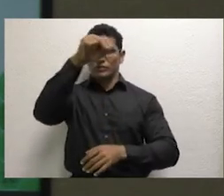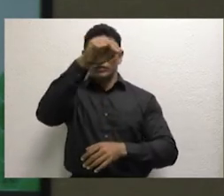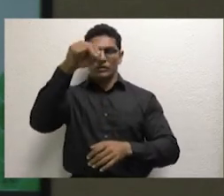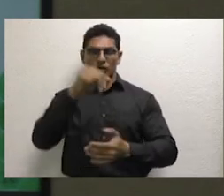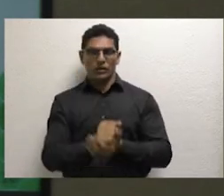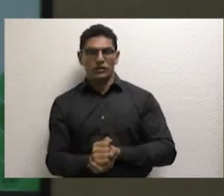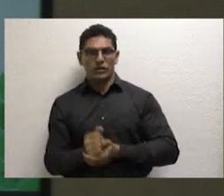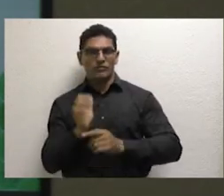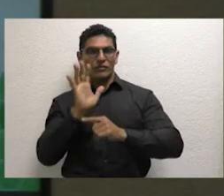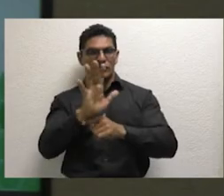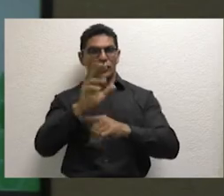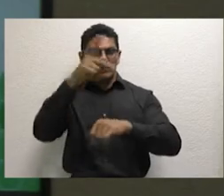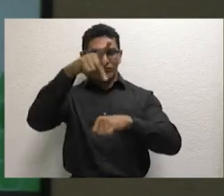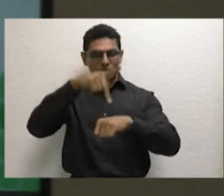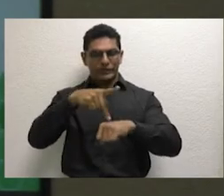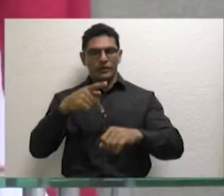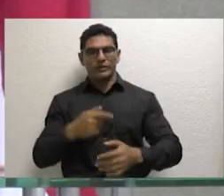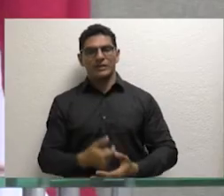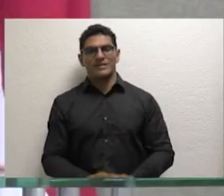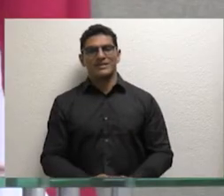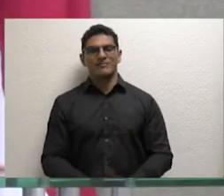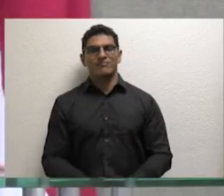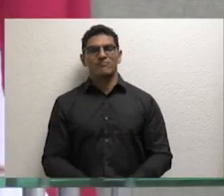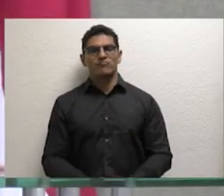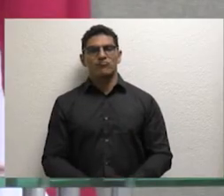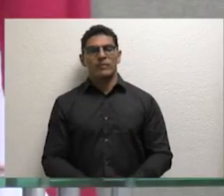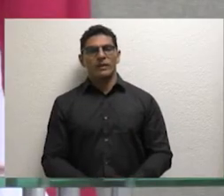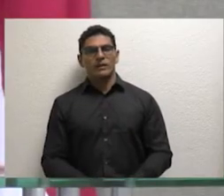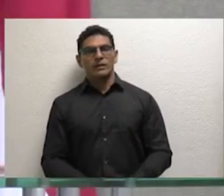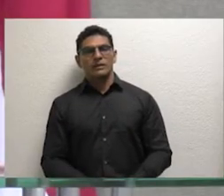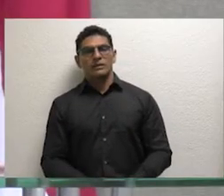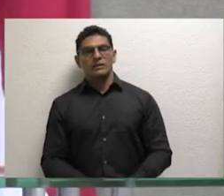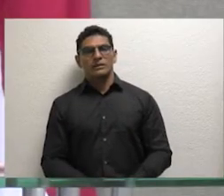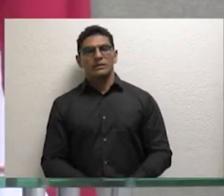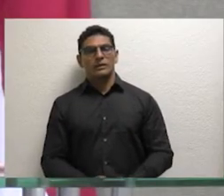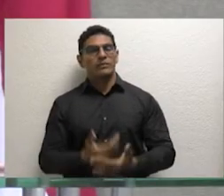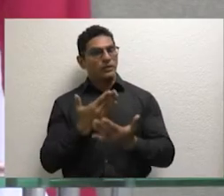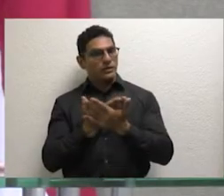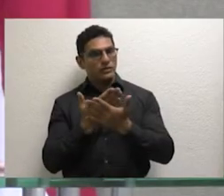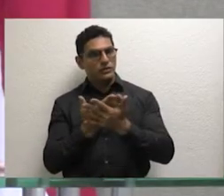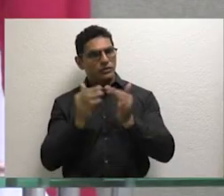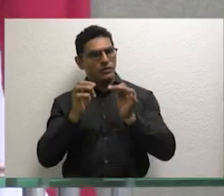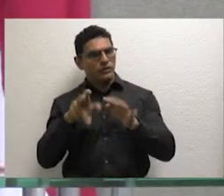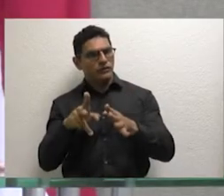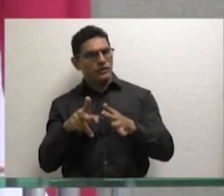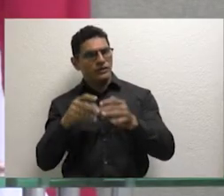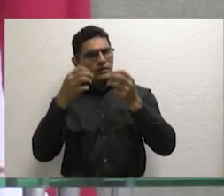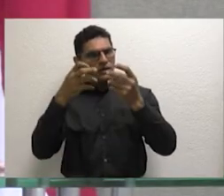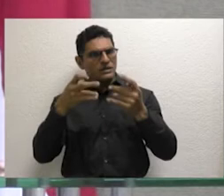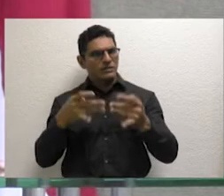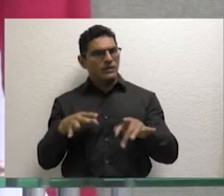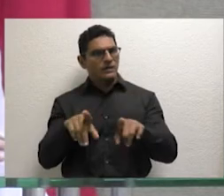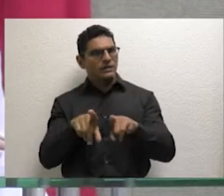dar para o país então as conclusões do estudo dizem o seguinte